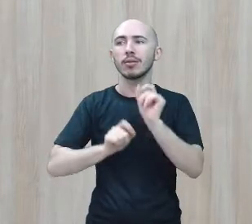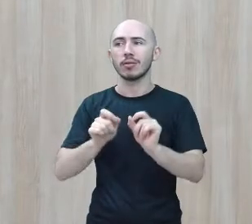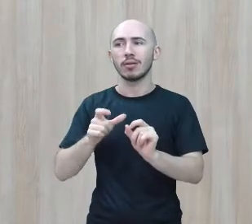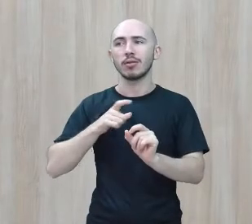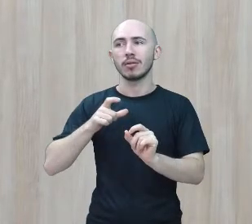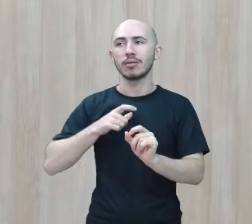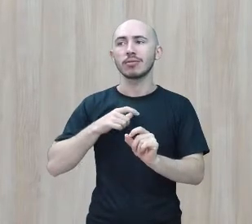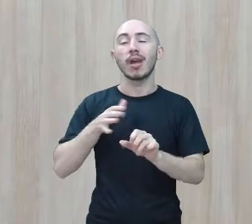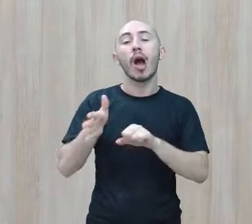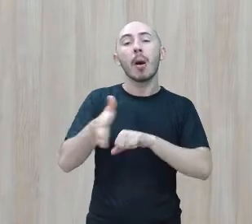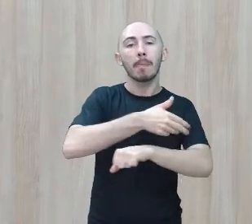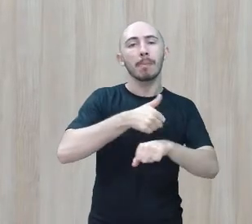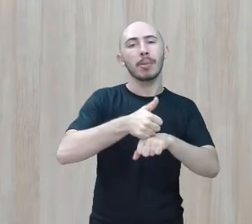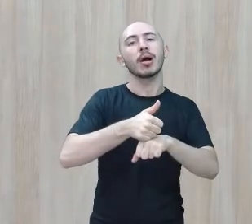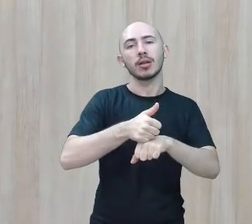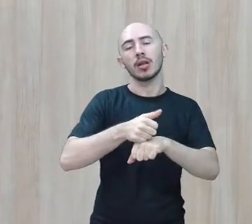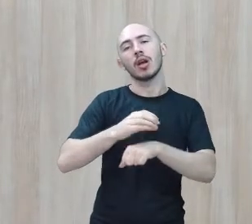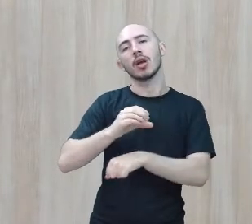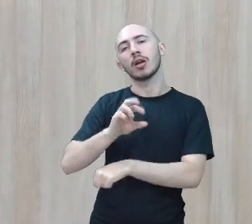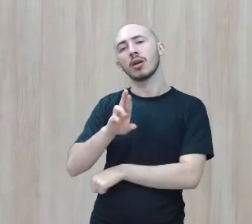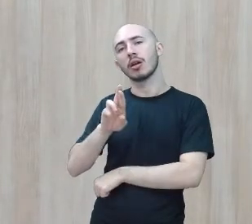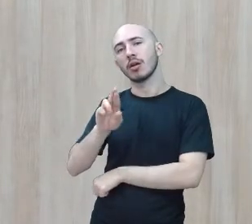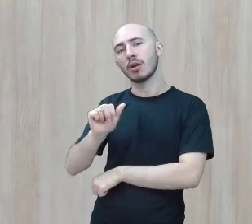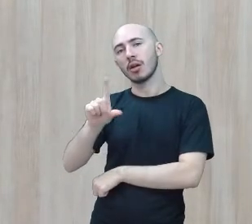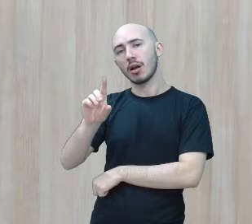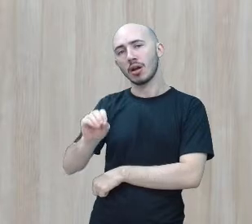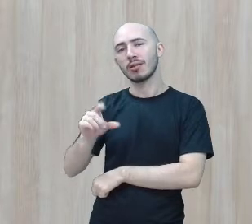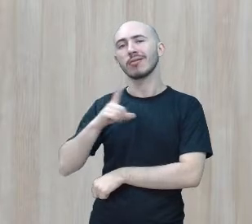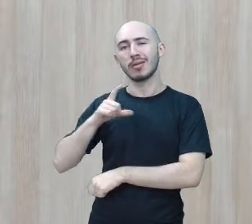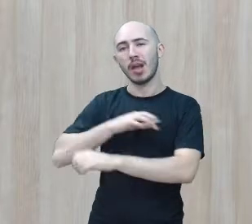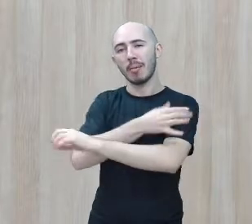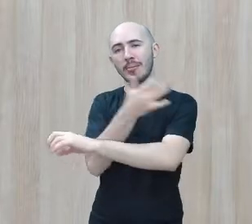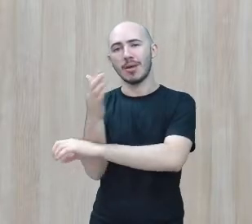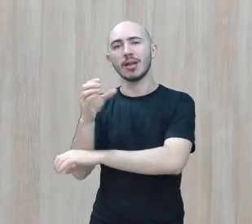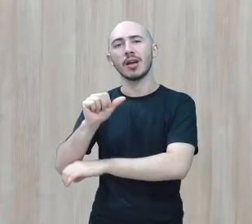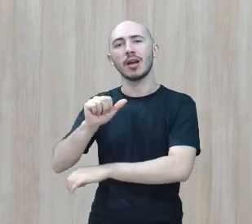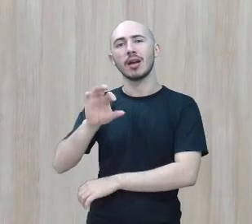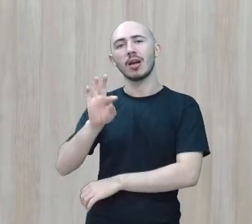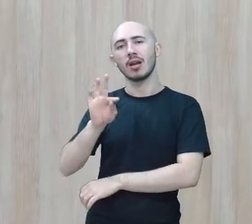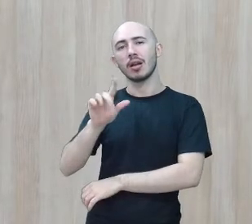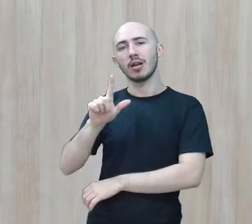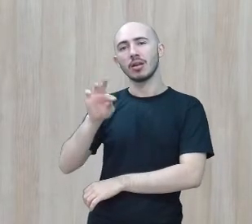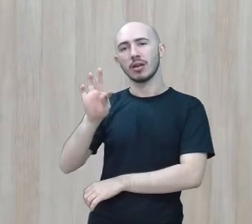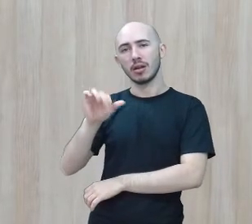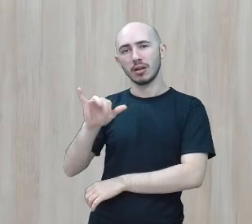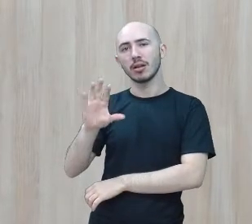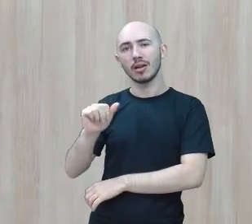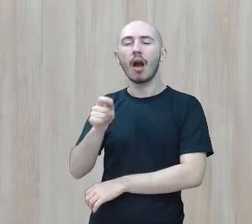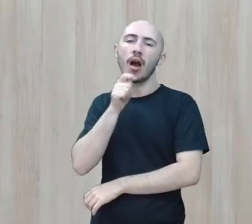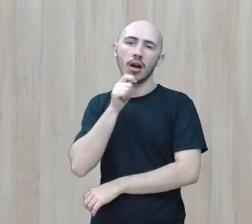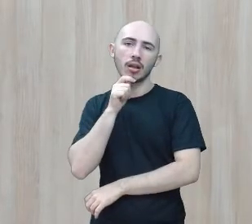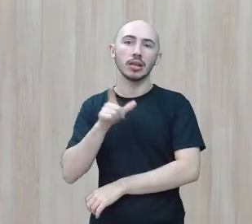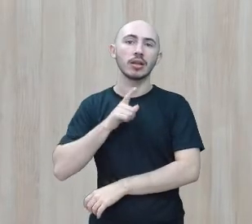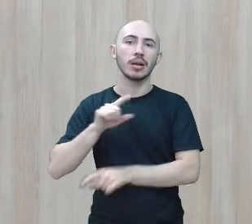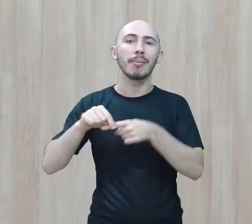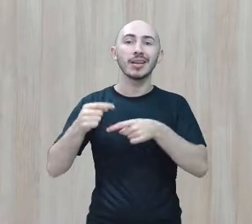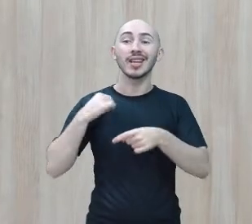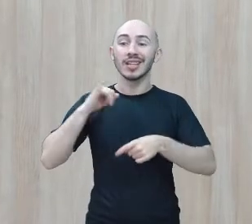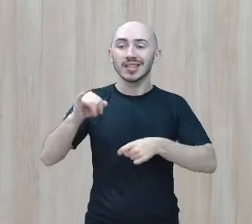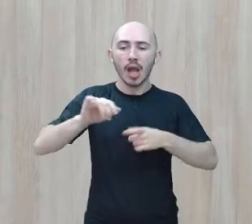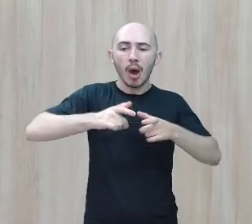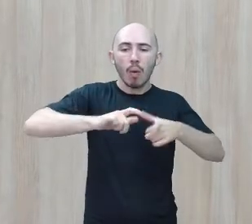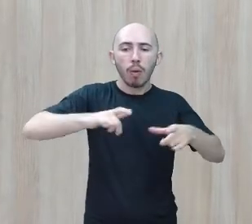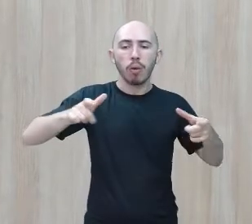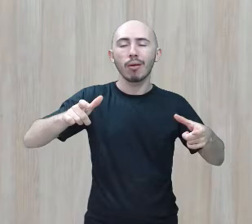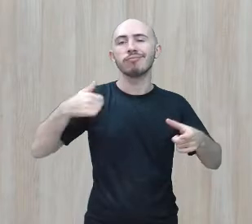do Curado, que ainda tem restos de Mata Atlântica. Se pensar em ampliar mais do que estamos ampliando, vamos perder